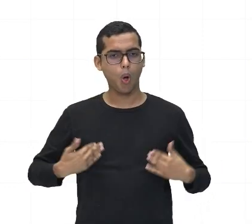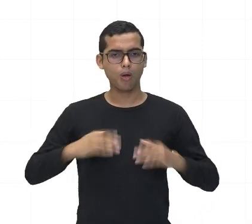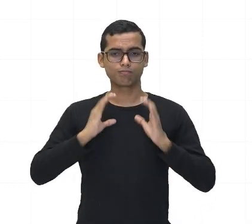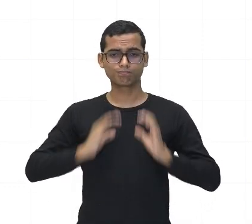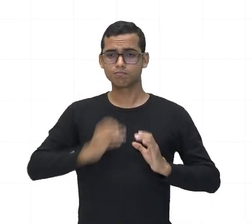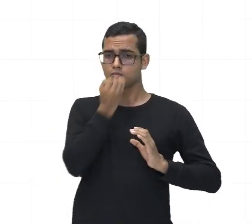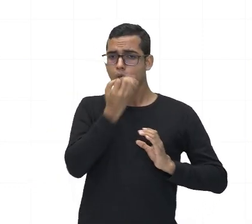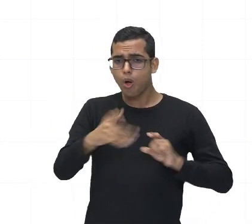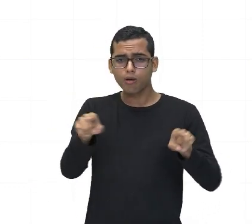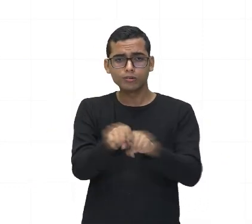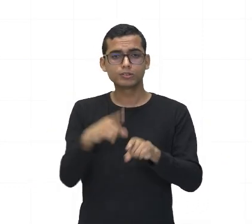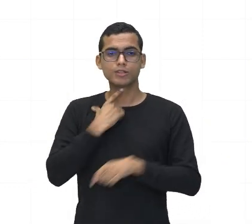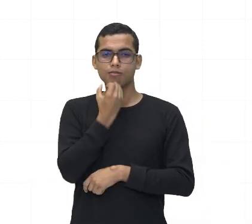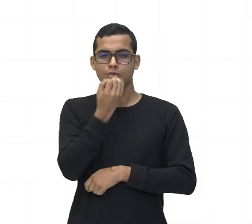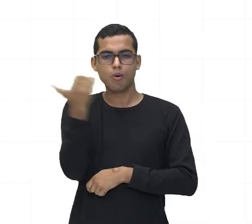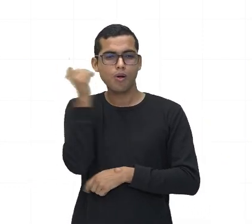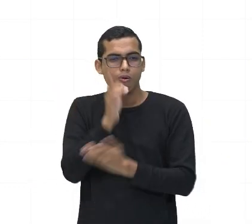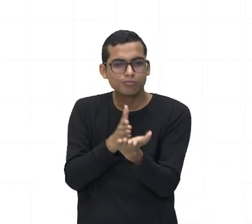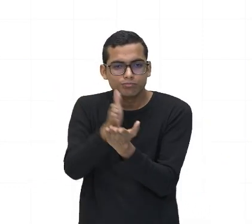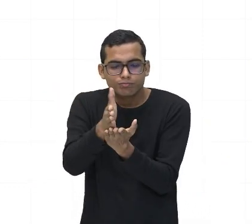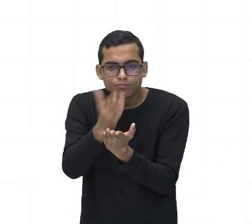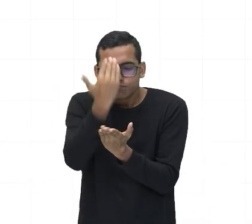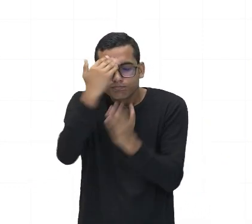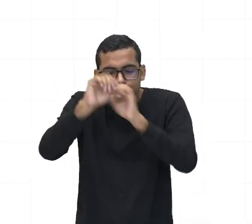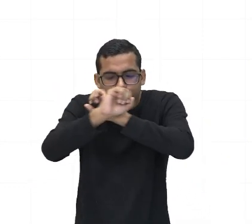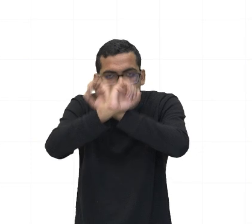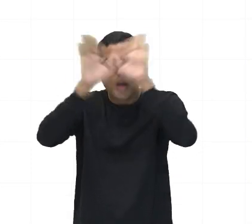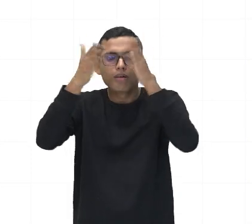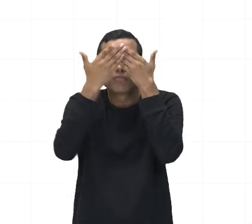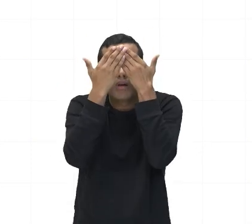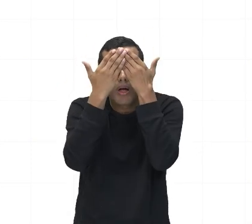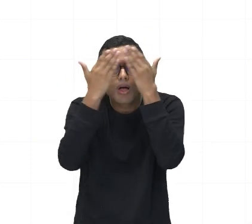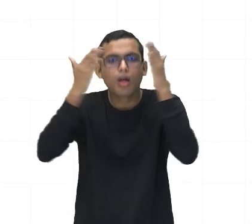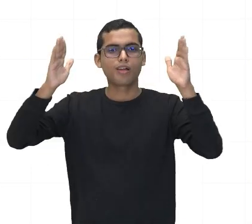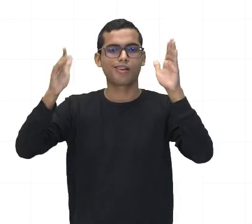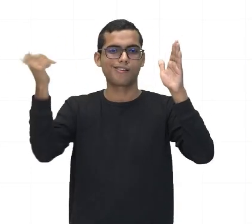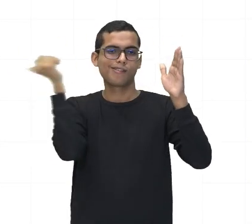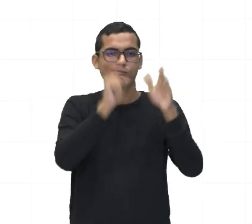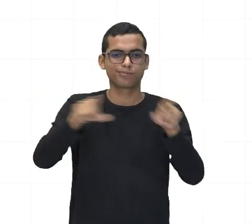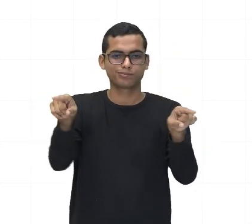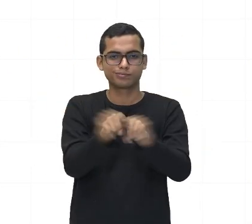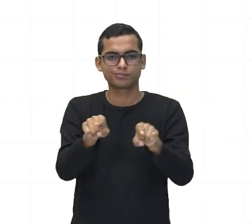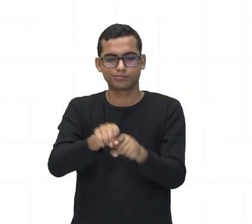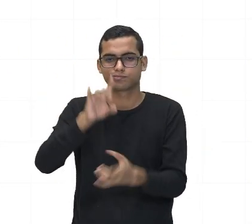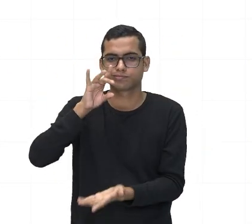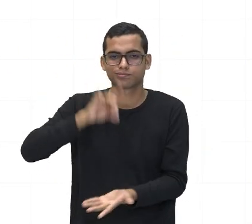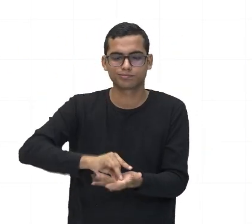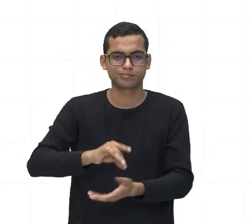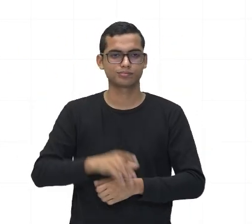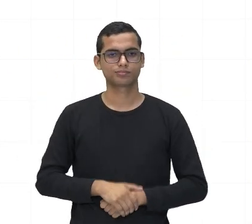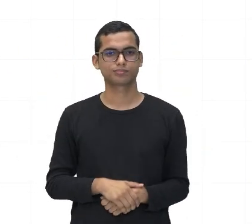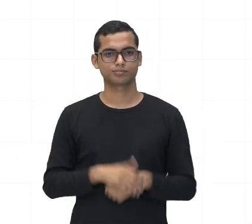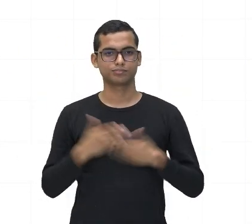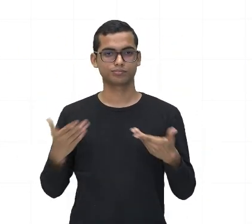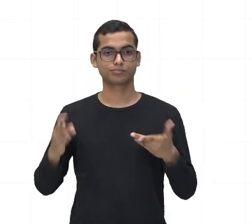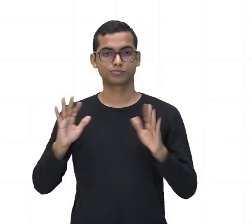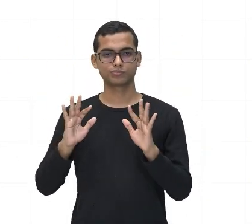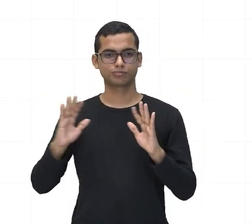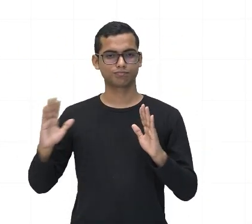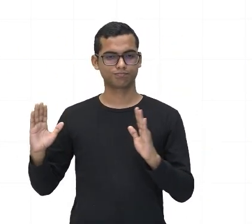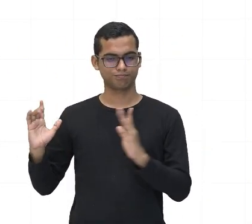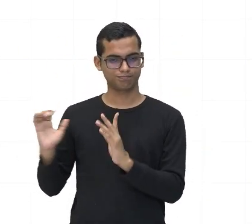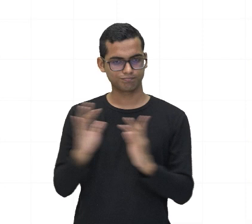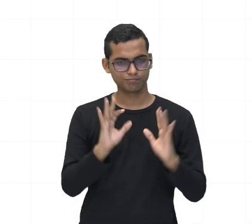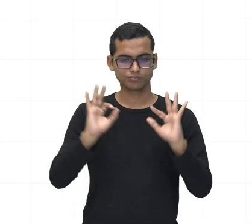para alcançar a iluminação e o nirvana. E por fim, meus caros alunos, vamos ver que os valores